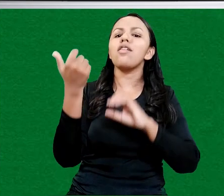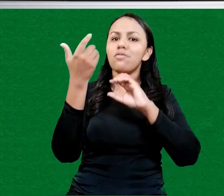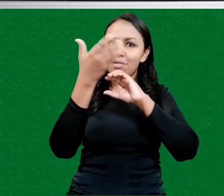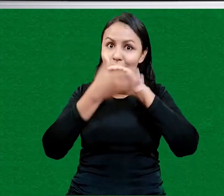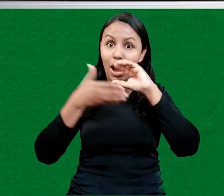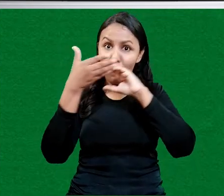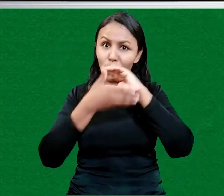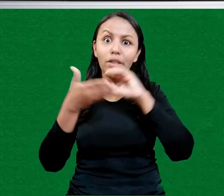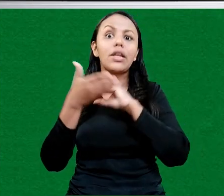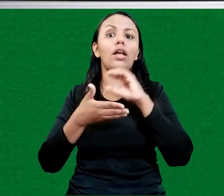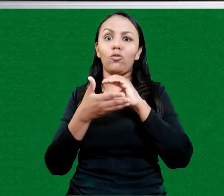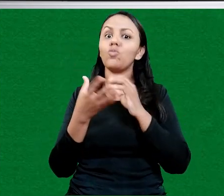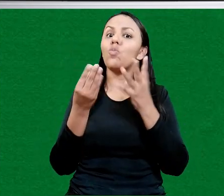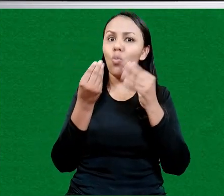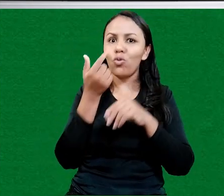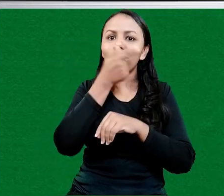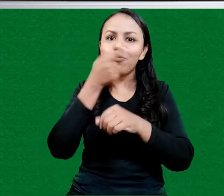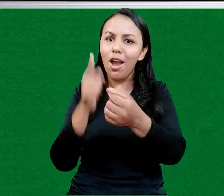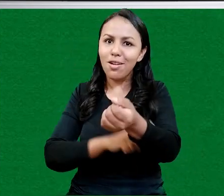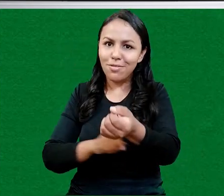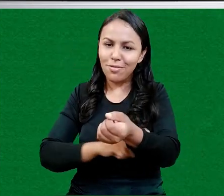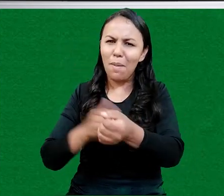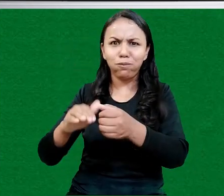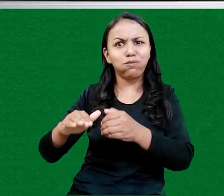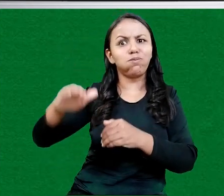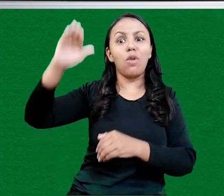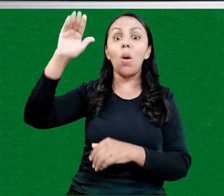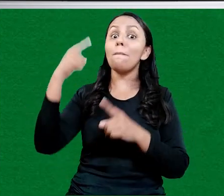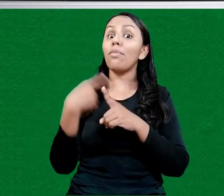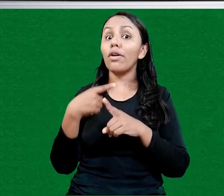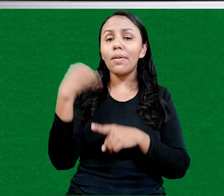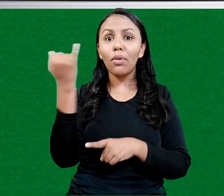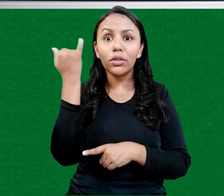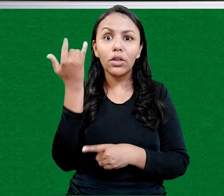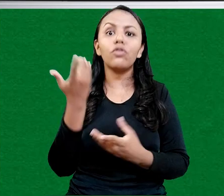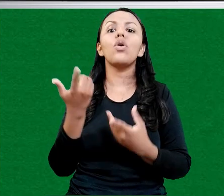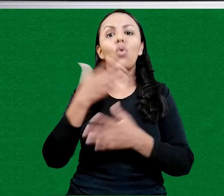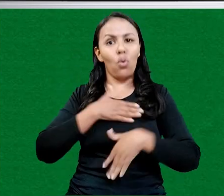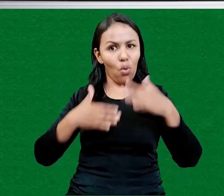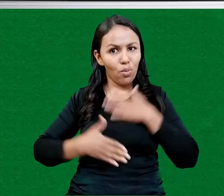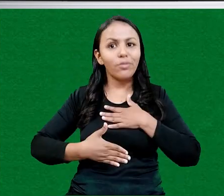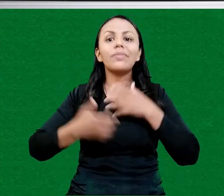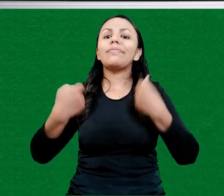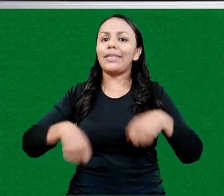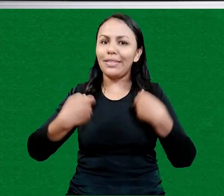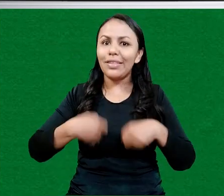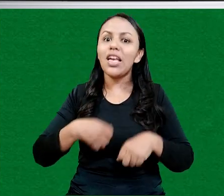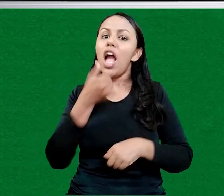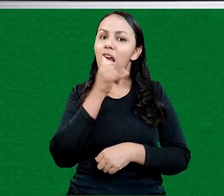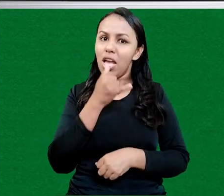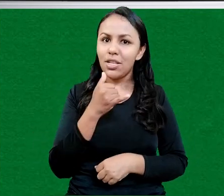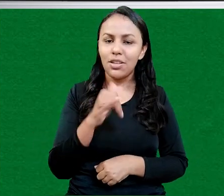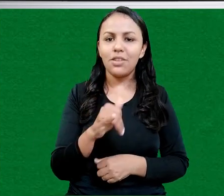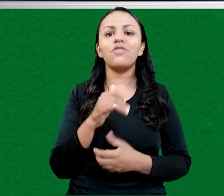glicêmico. Isso é importante porque o nosso corpo ele não trabalha de graça e aí eu preciso ter substratos